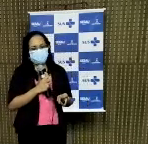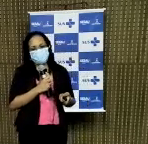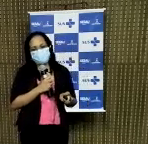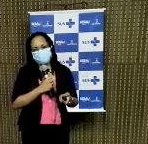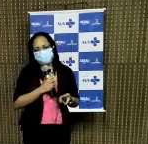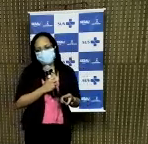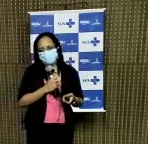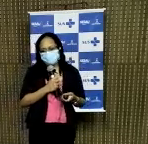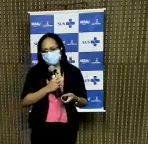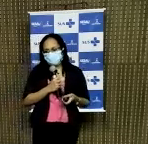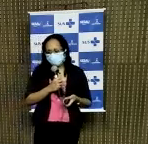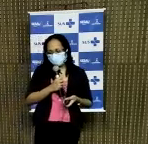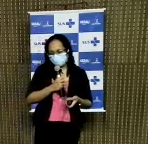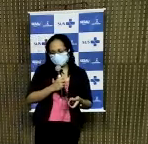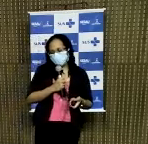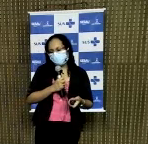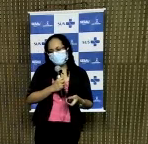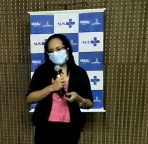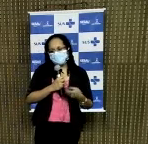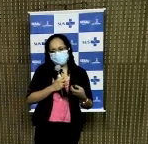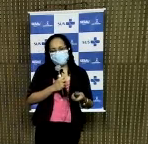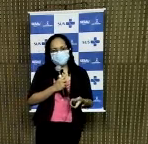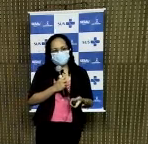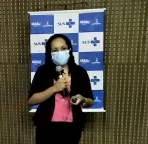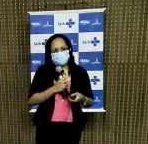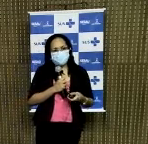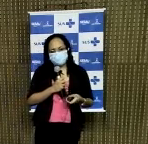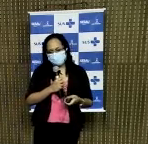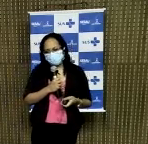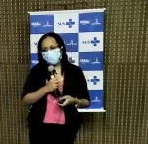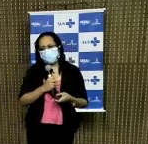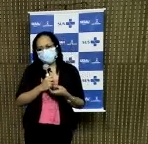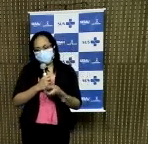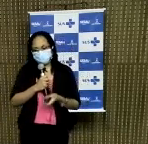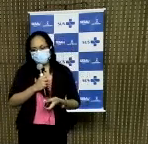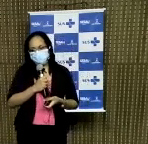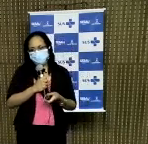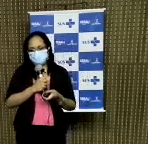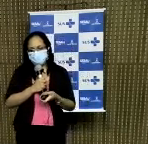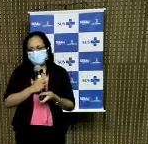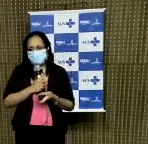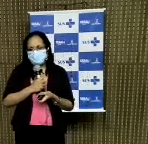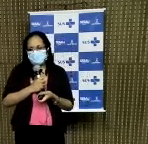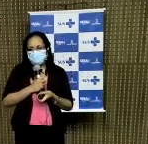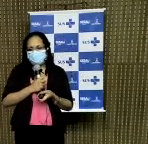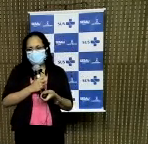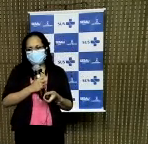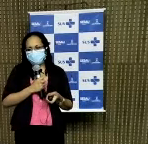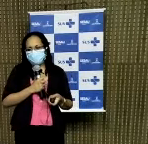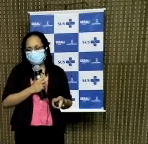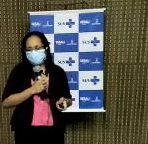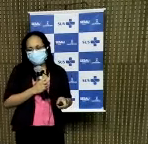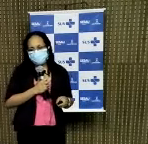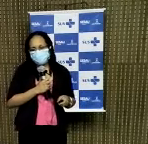43,9% desses parceiros que a gente conseguiu dar esse atendimento, né, e principalmente registrar o